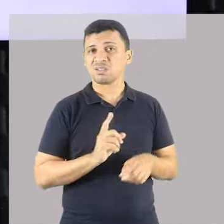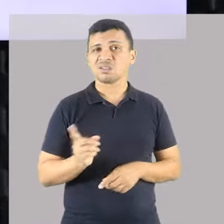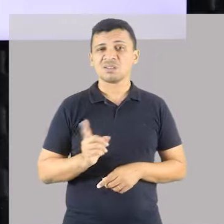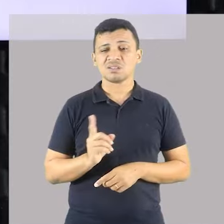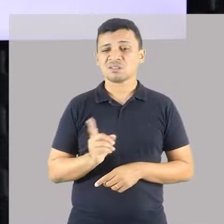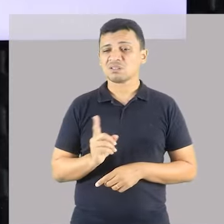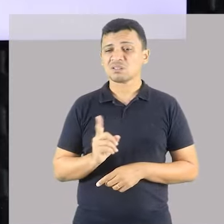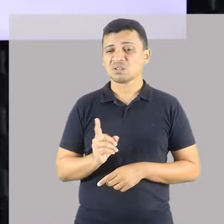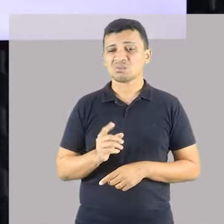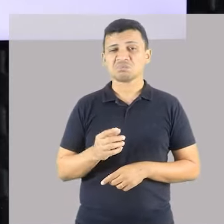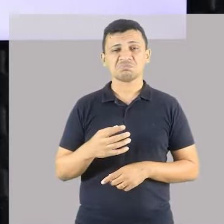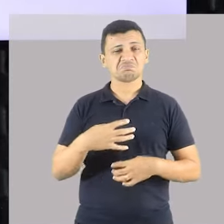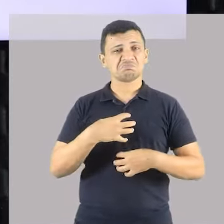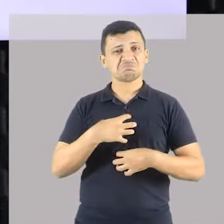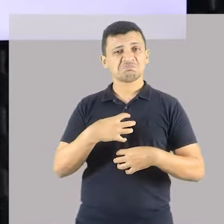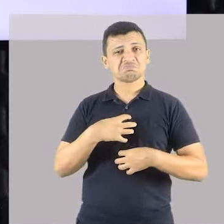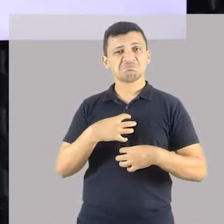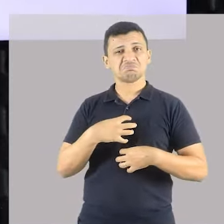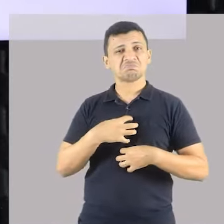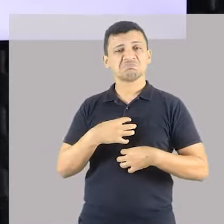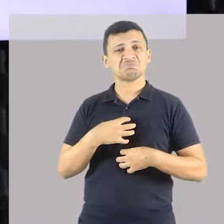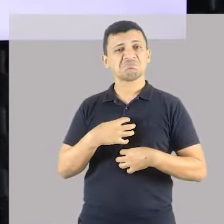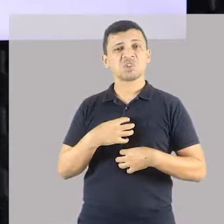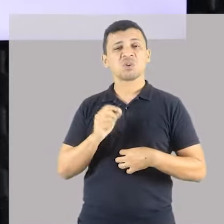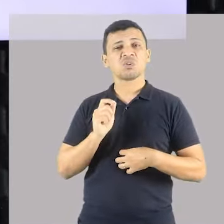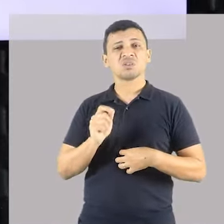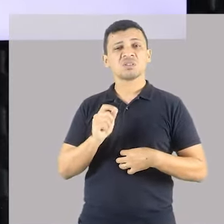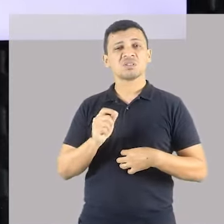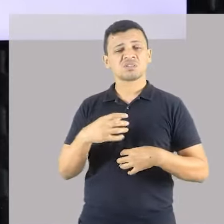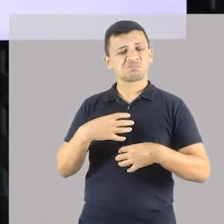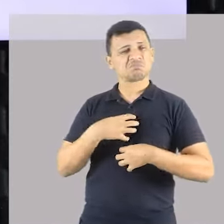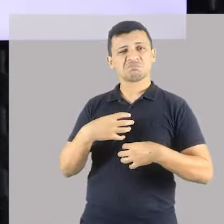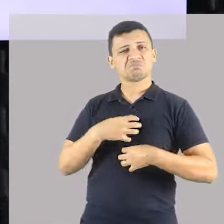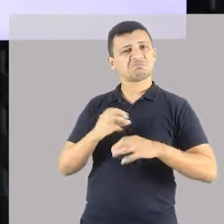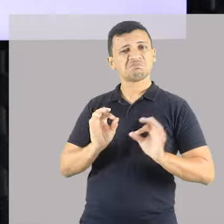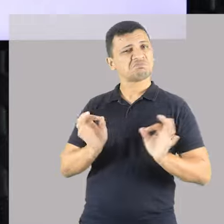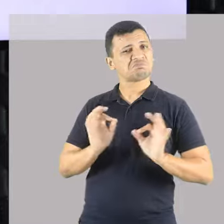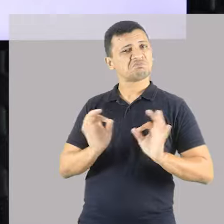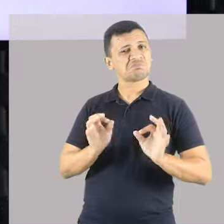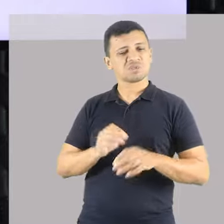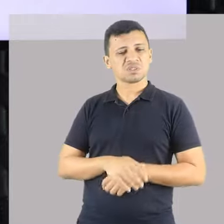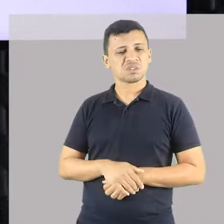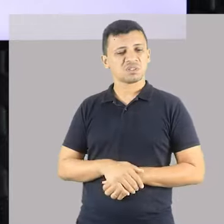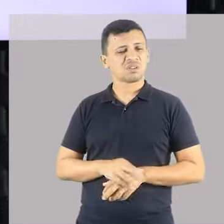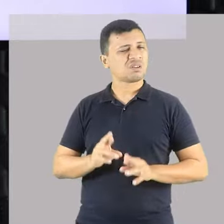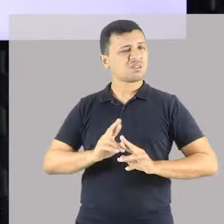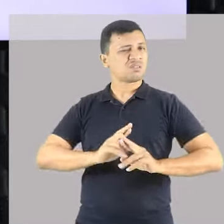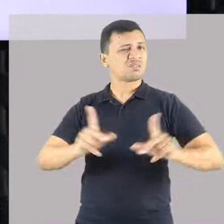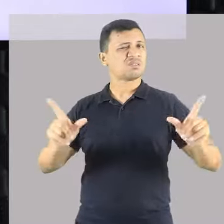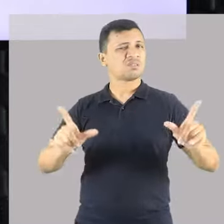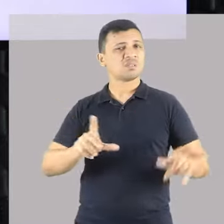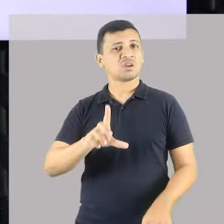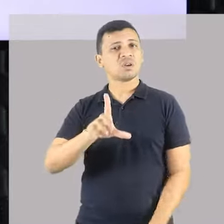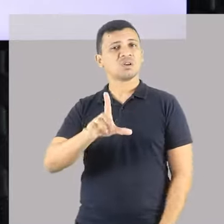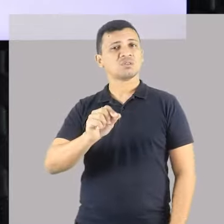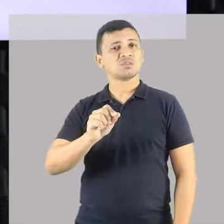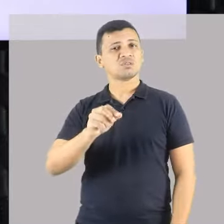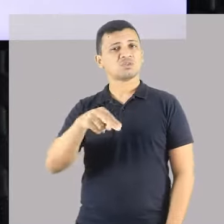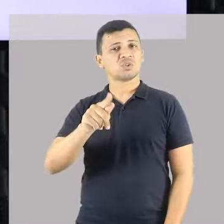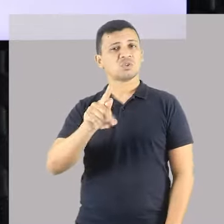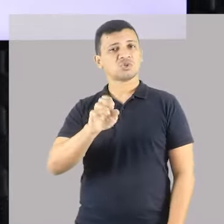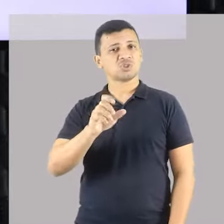me susceptibilizei que é suscetibilizar quer dizer ficar sensível certo longe disso achei